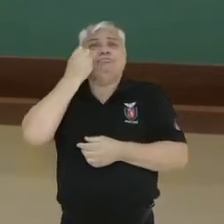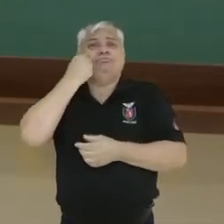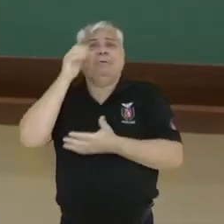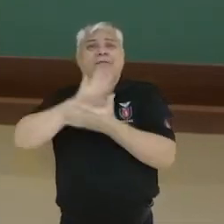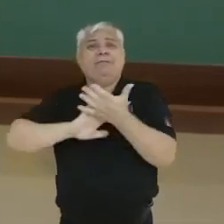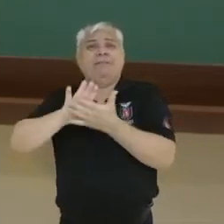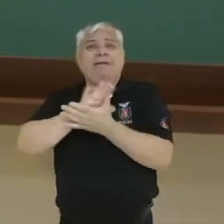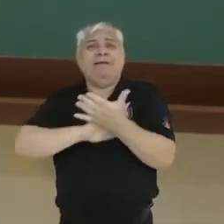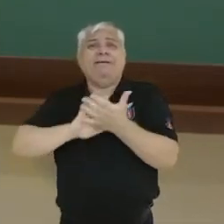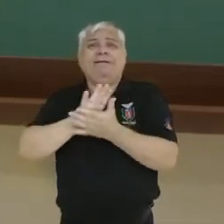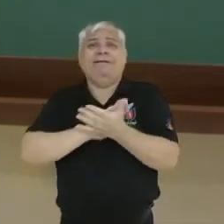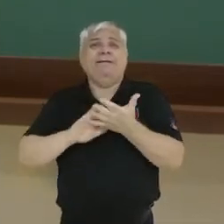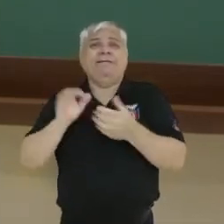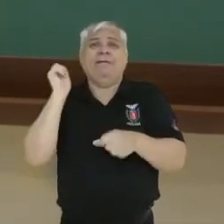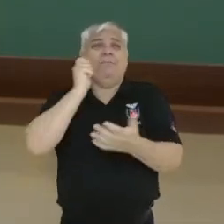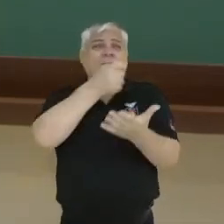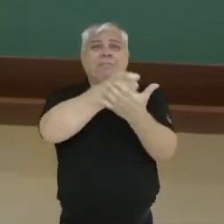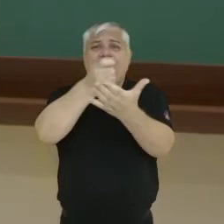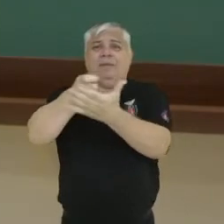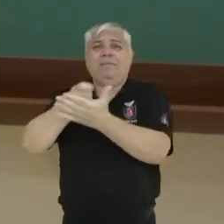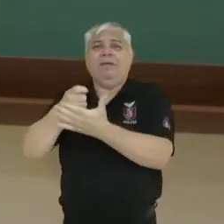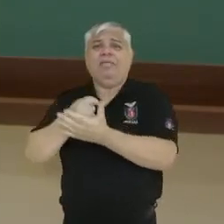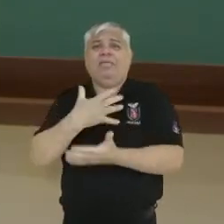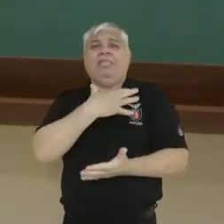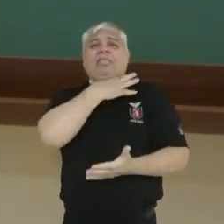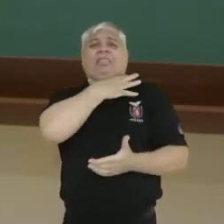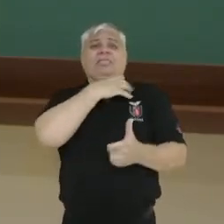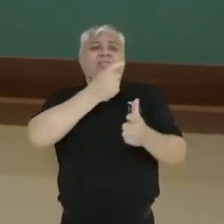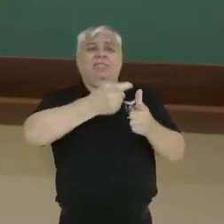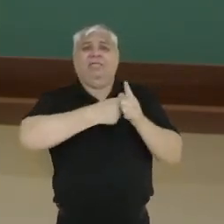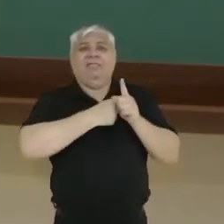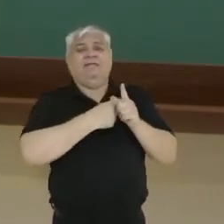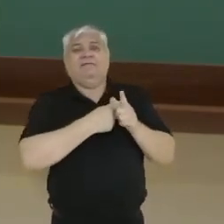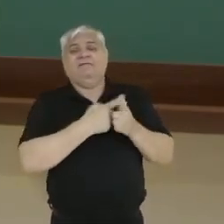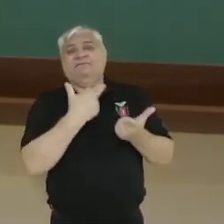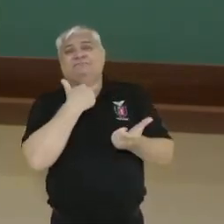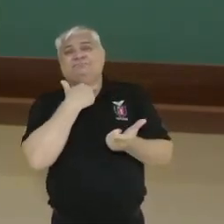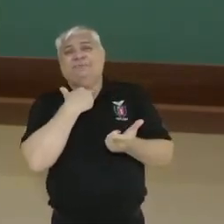não conseguir mais pagar as suas